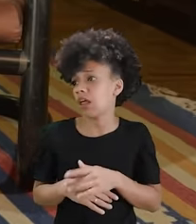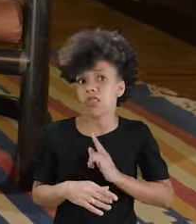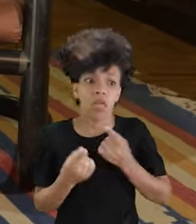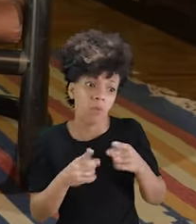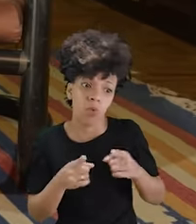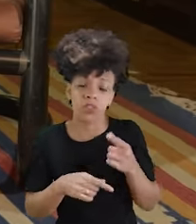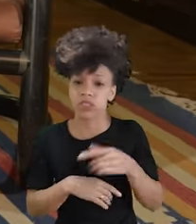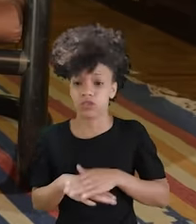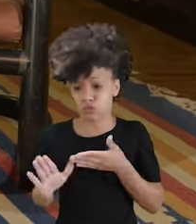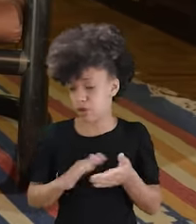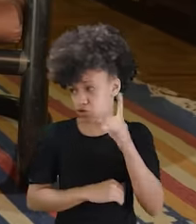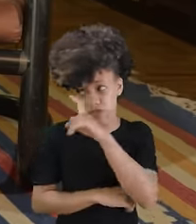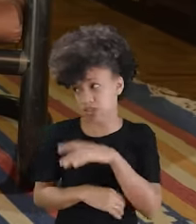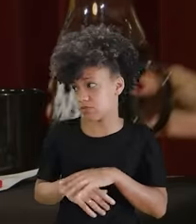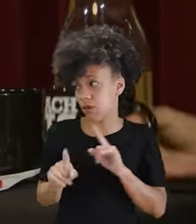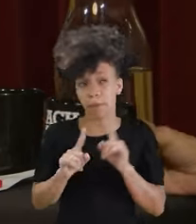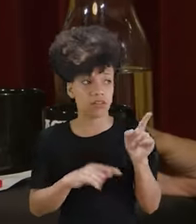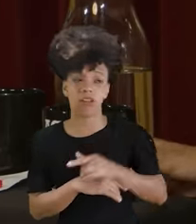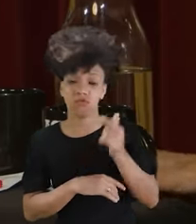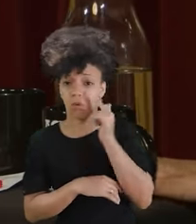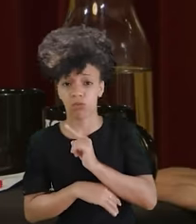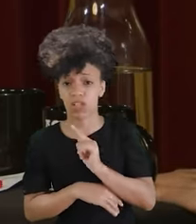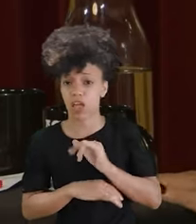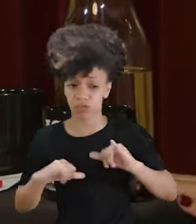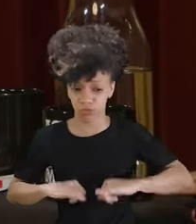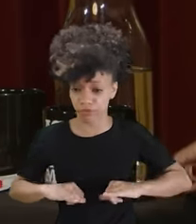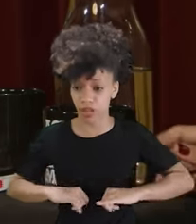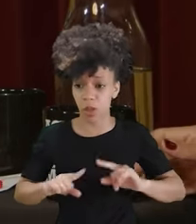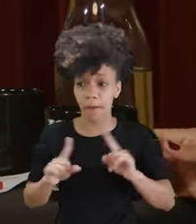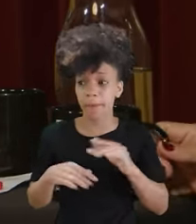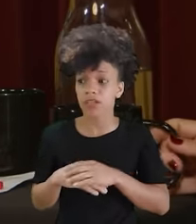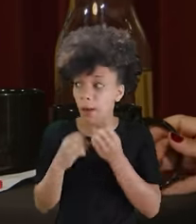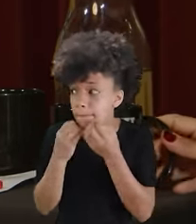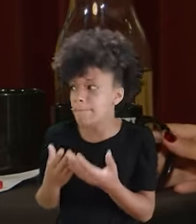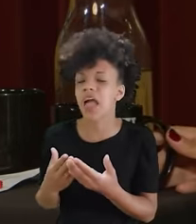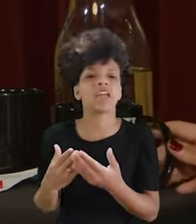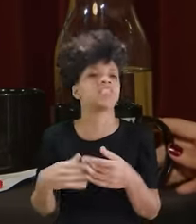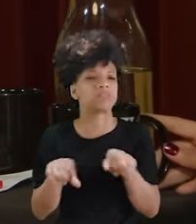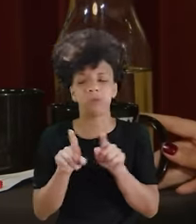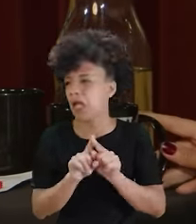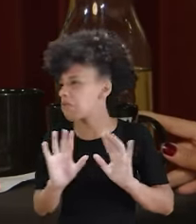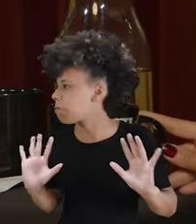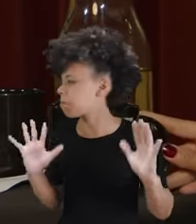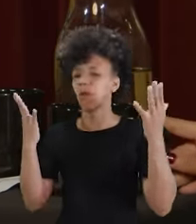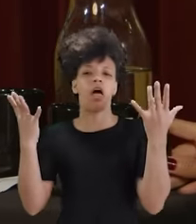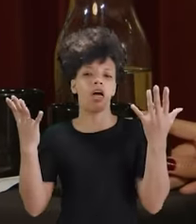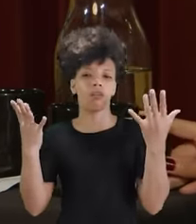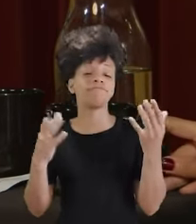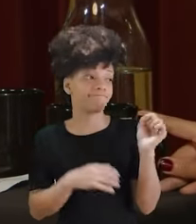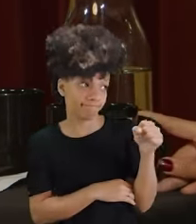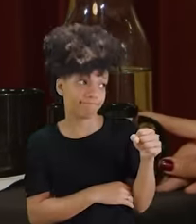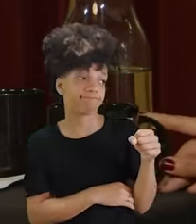música sobre os caras eles têm uma coisa mais sofrida mas quando eles estão bem eles arregaçam também